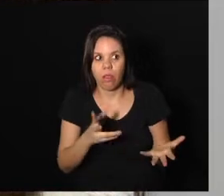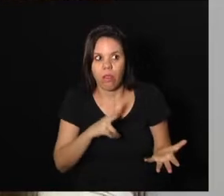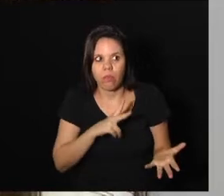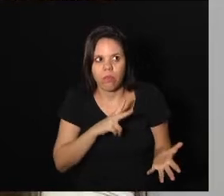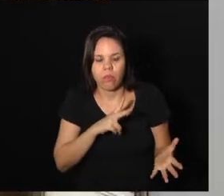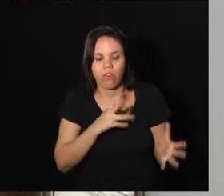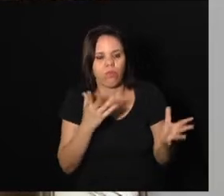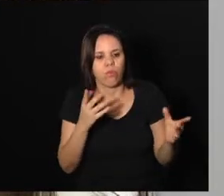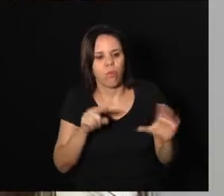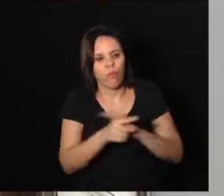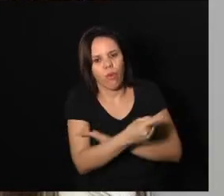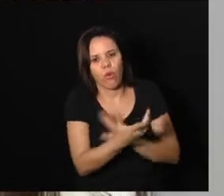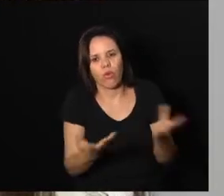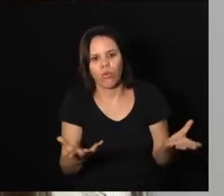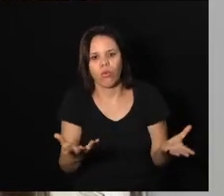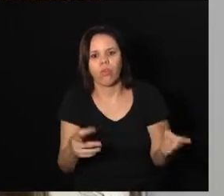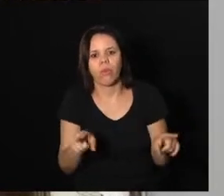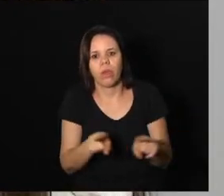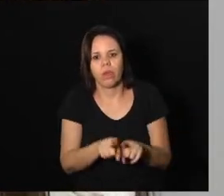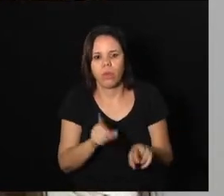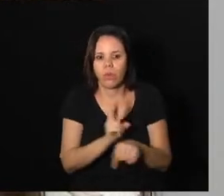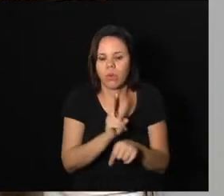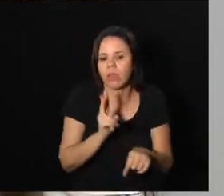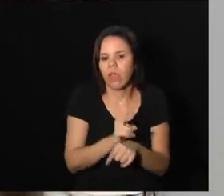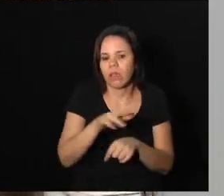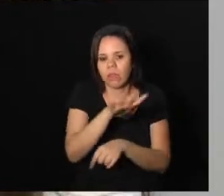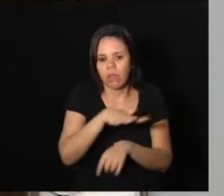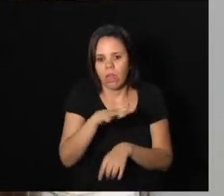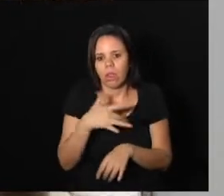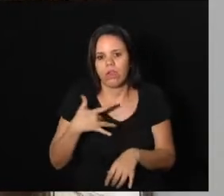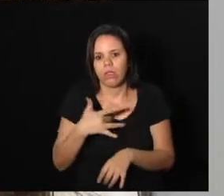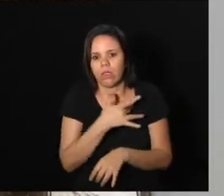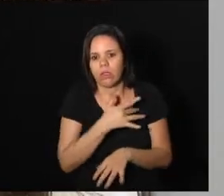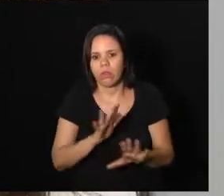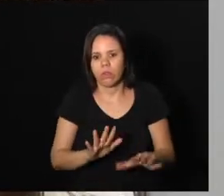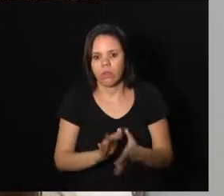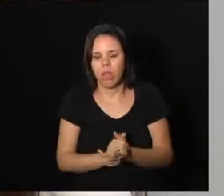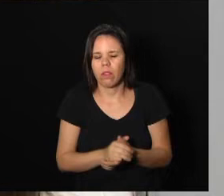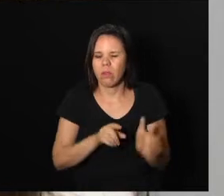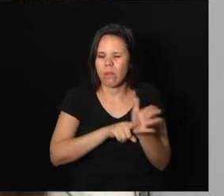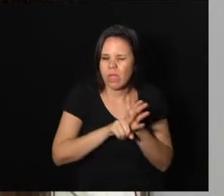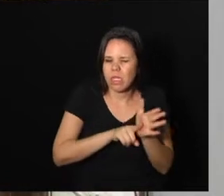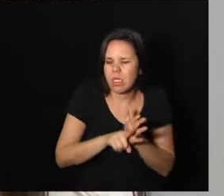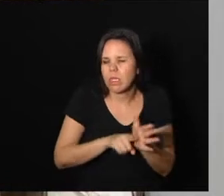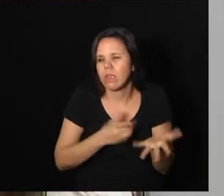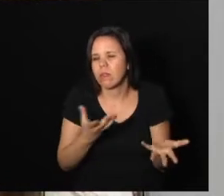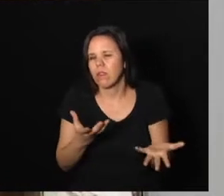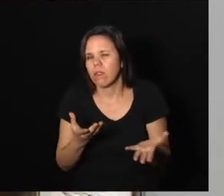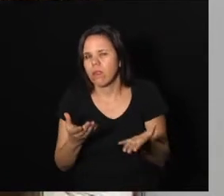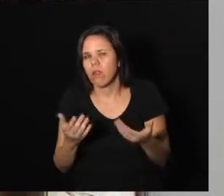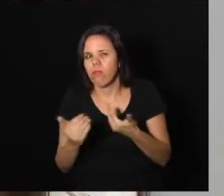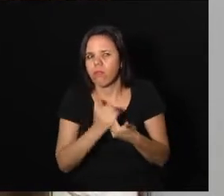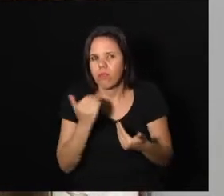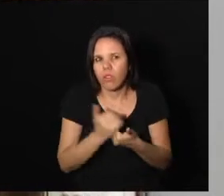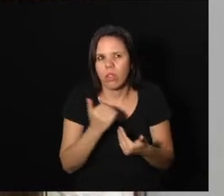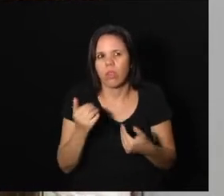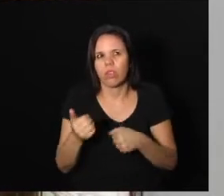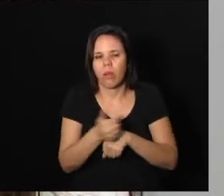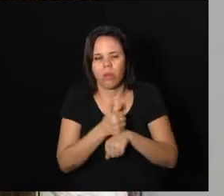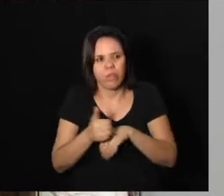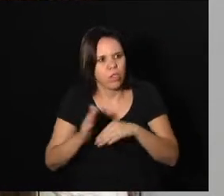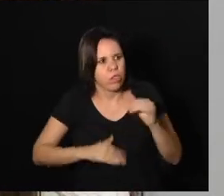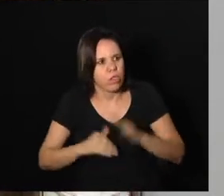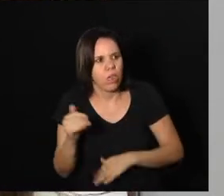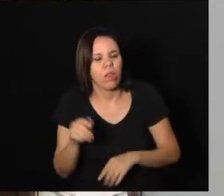desse tipo por gostar de cuidar das pessoas. Mas aí com pesquisa, com a orientação profissional, com a minha